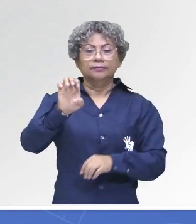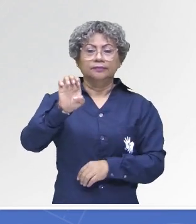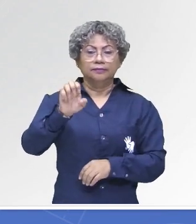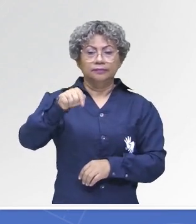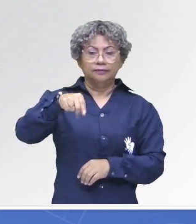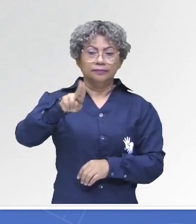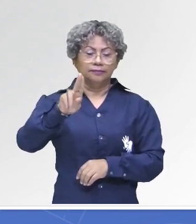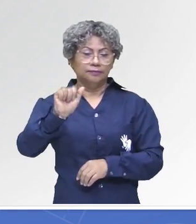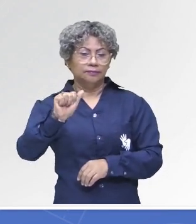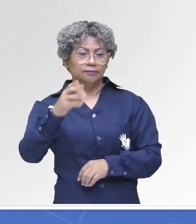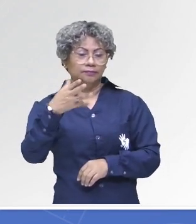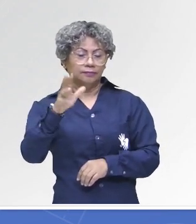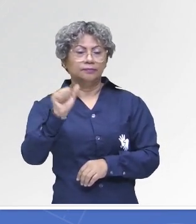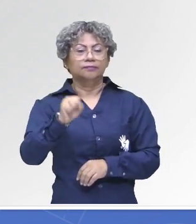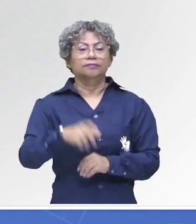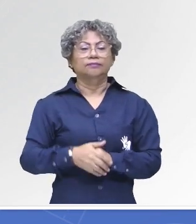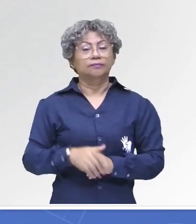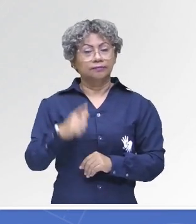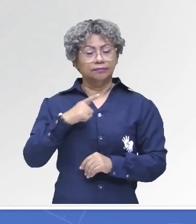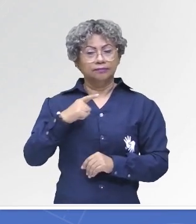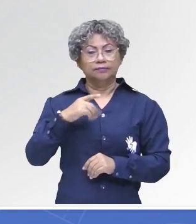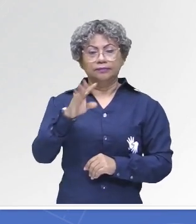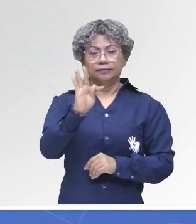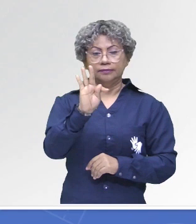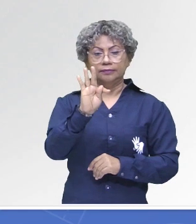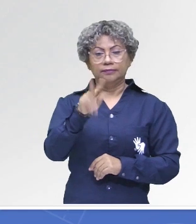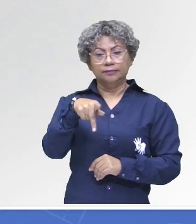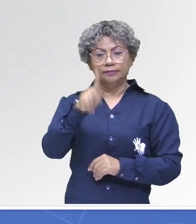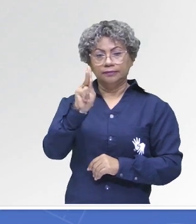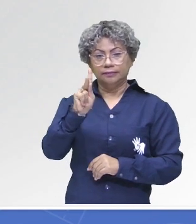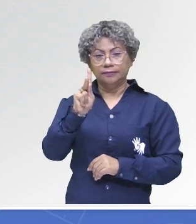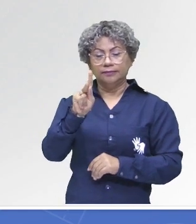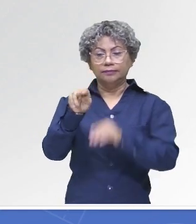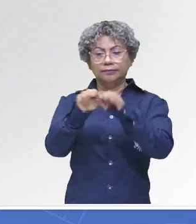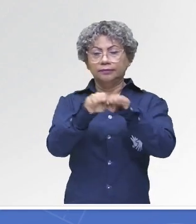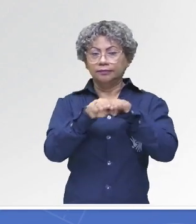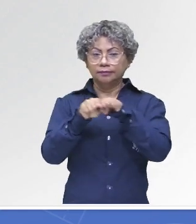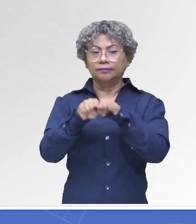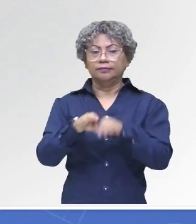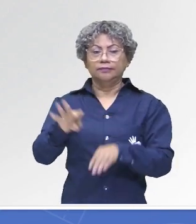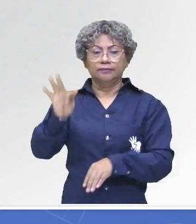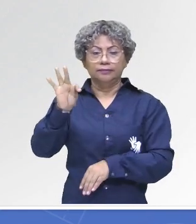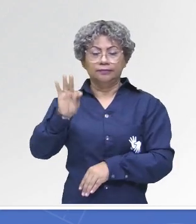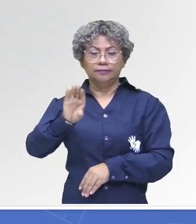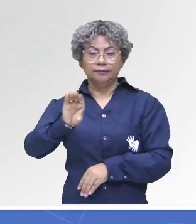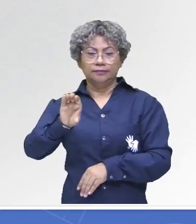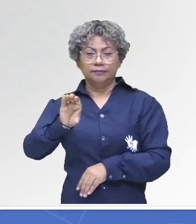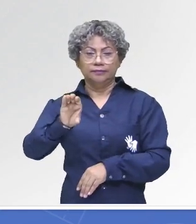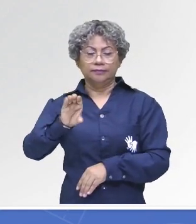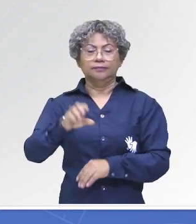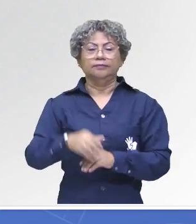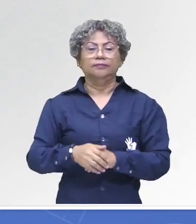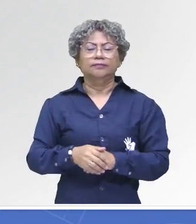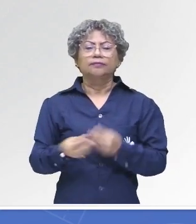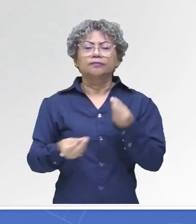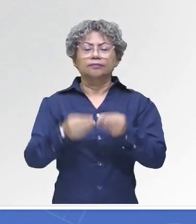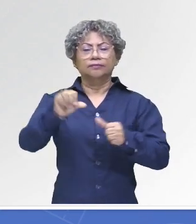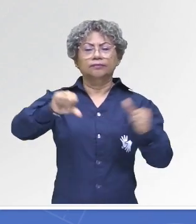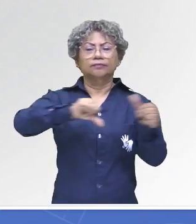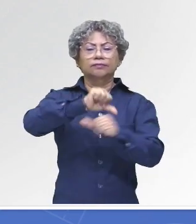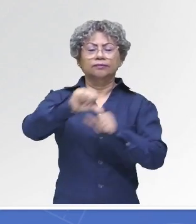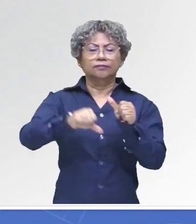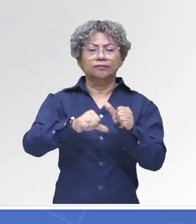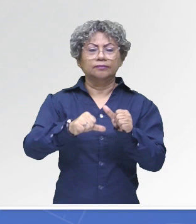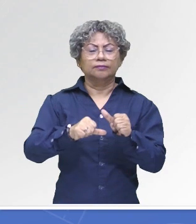Celsius. Tk é a temperatura em Kelvin, Tc é a temperatura em Celsius. Então, para transformar aqui, olha, é bem